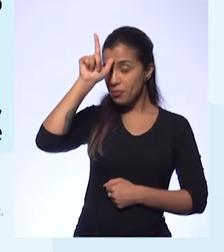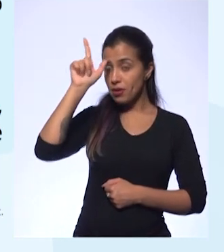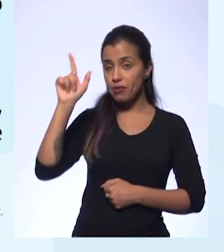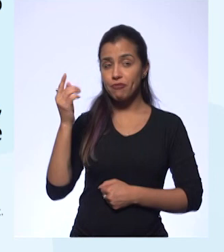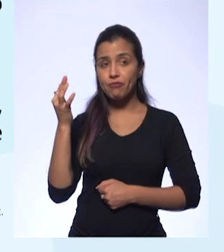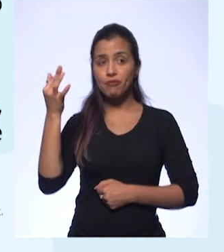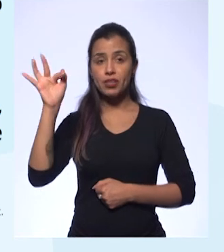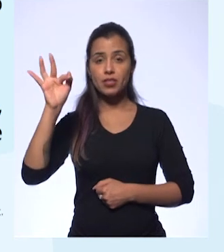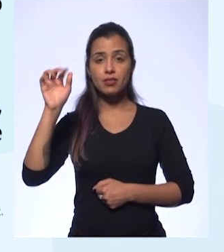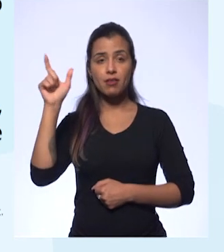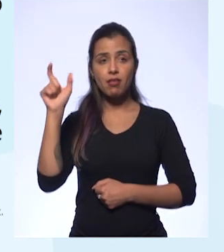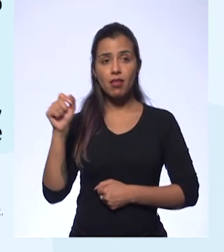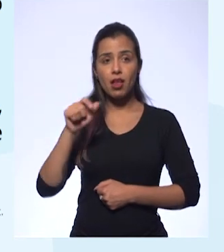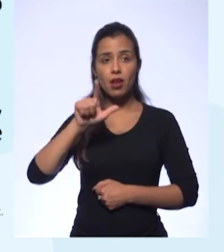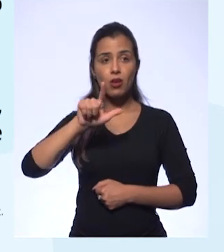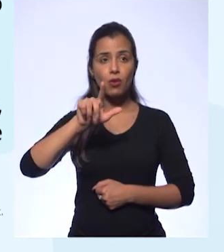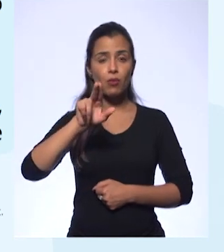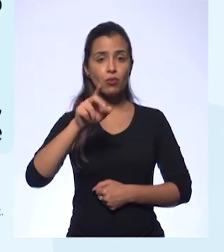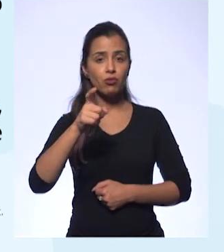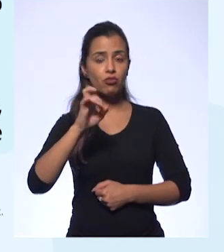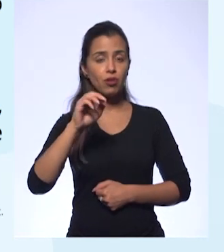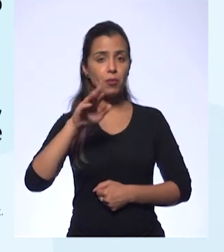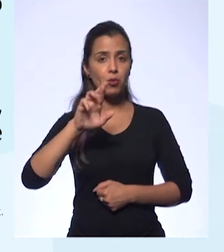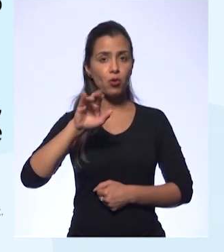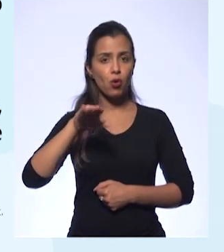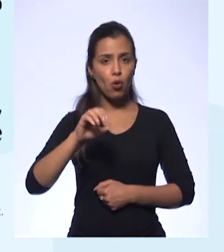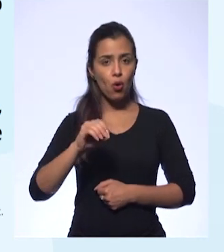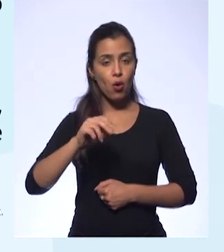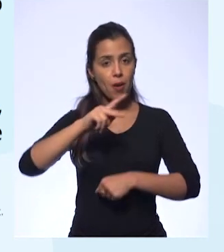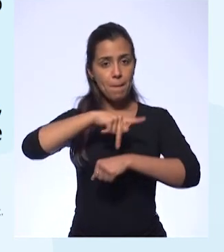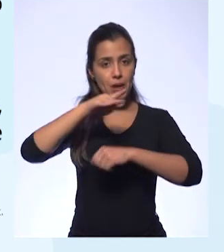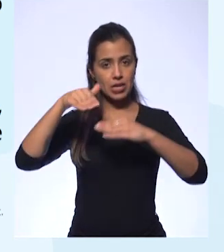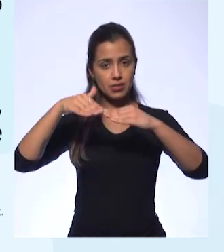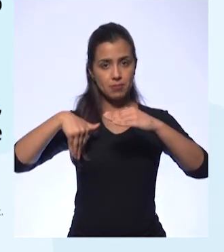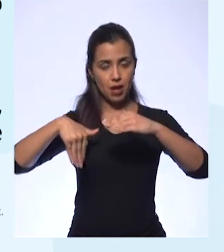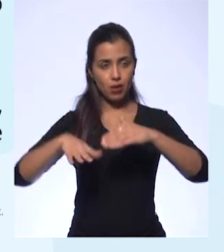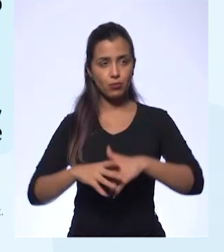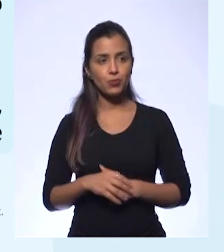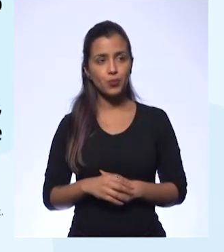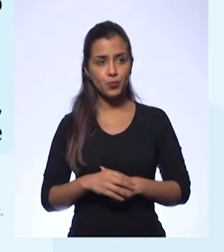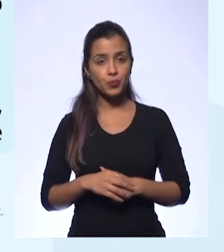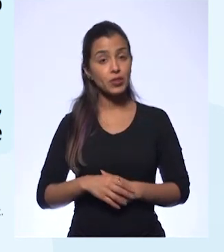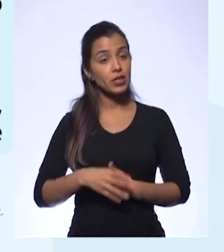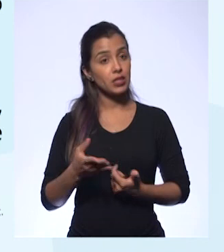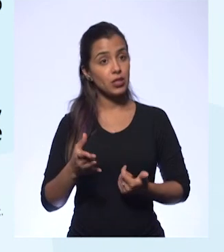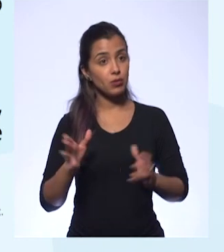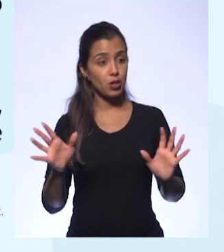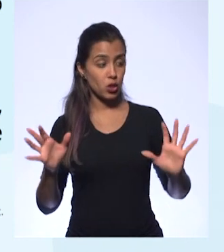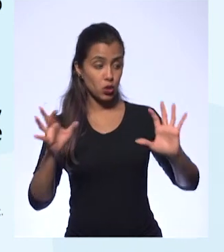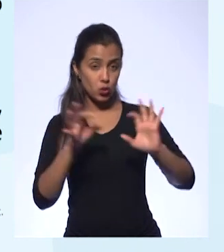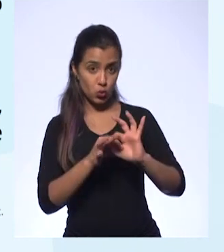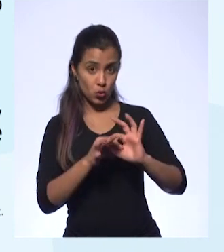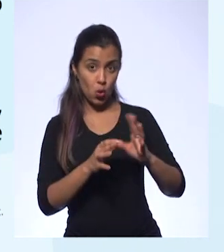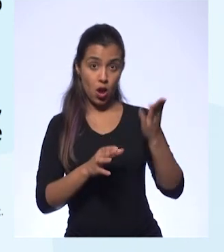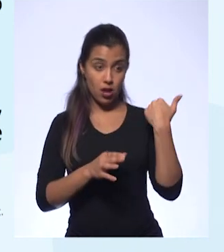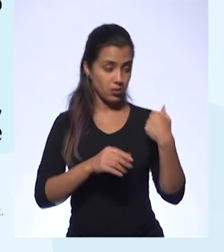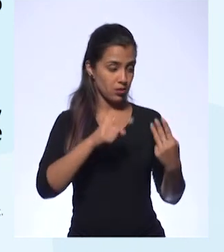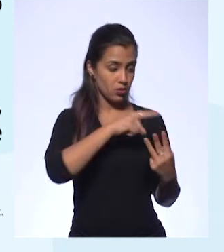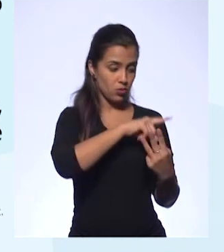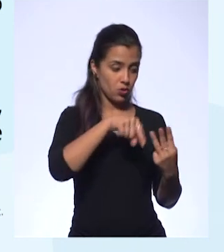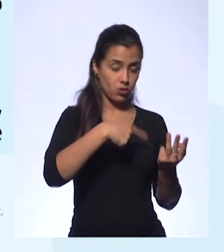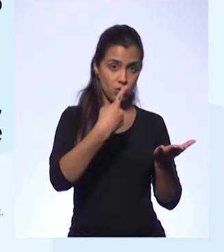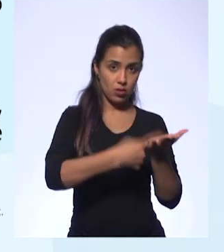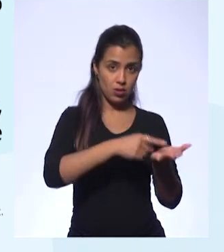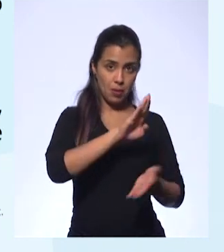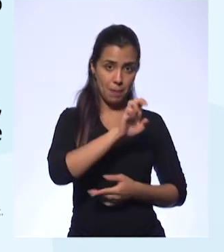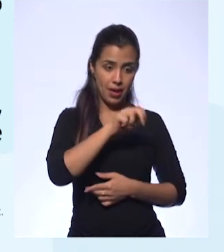França, Itália, Luxemburgo e Países Baixos. Então, nada mais juntaram aí a Benelux, os 3 países que formaram o Benelux, mais